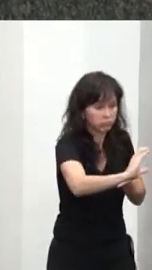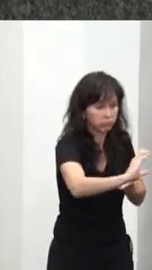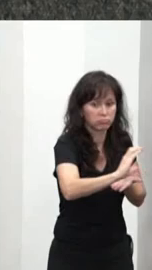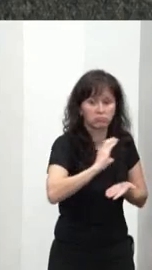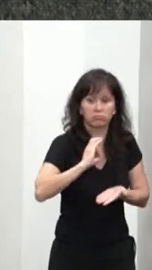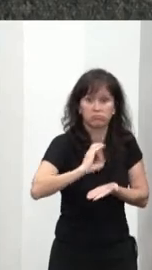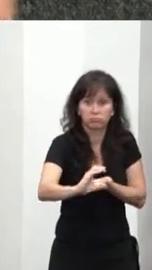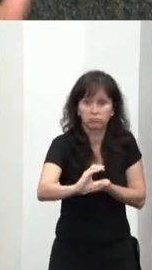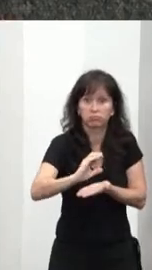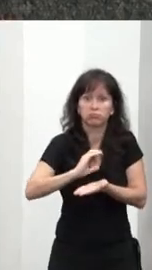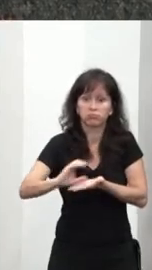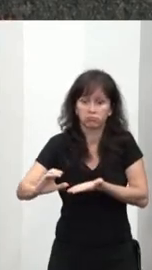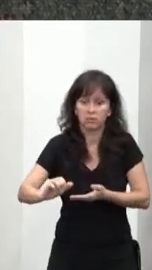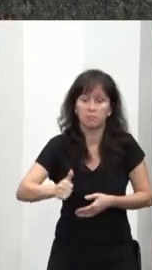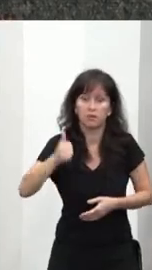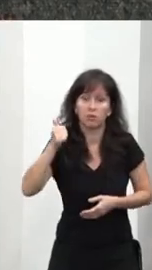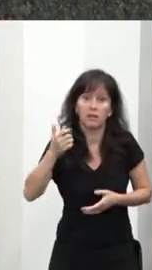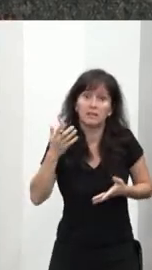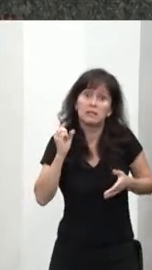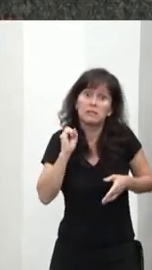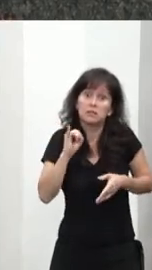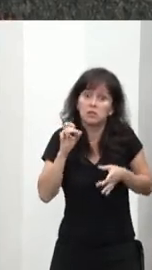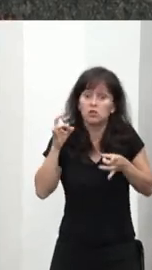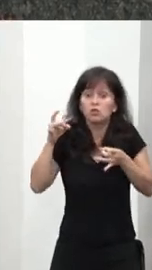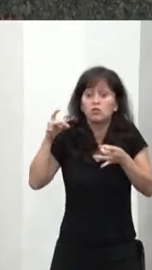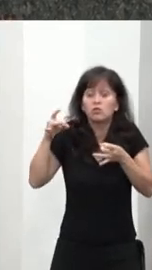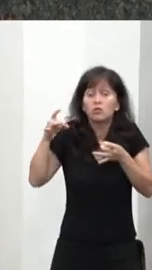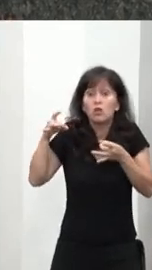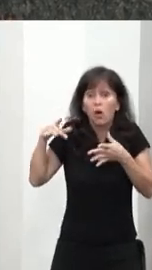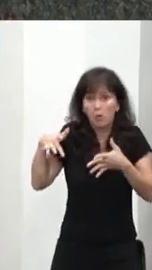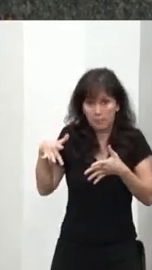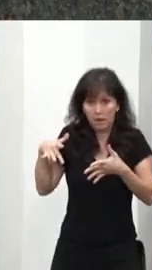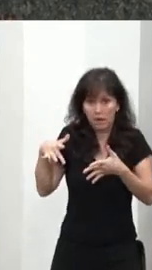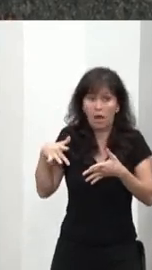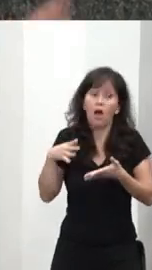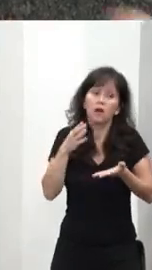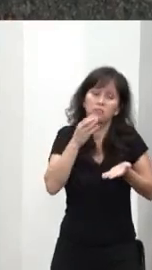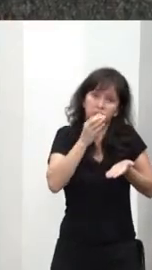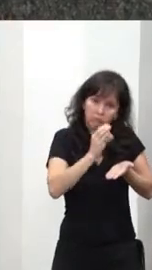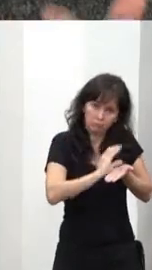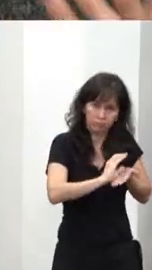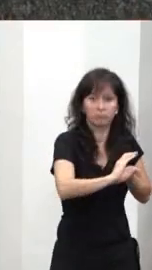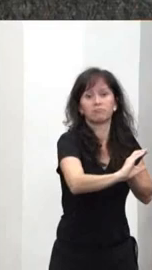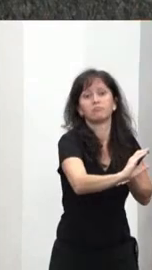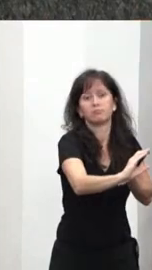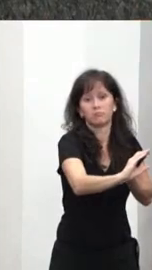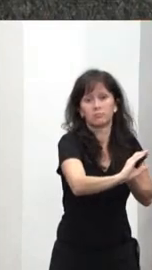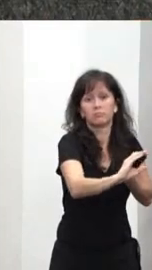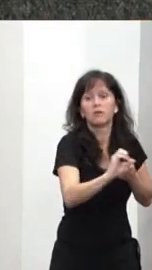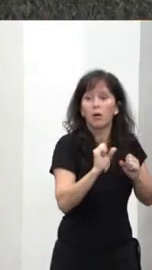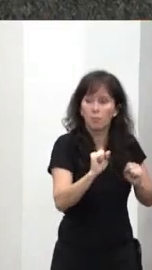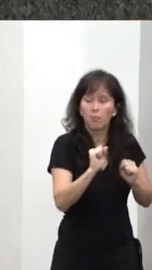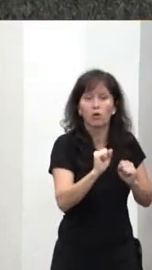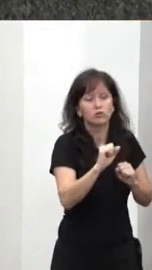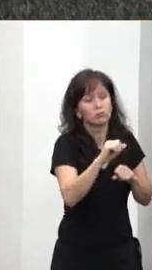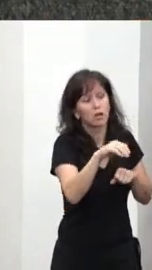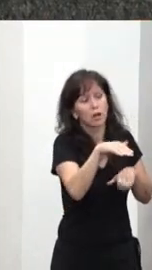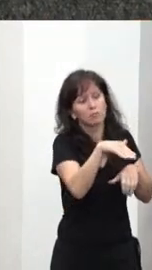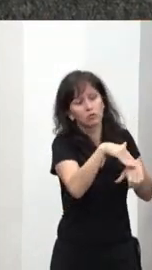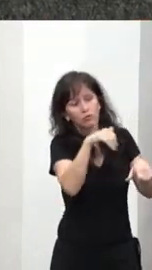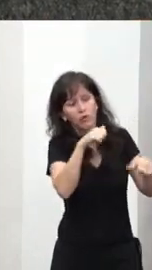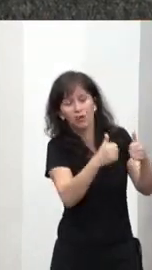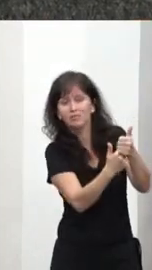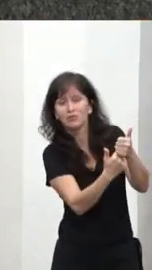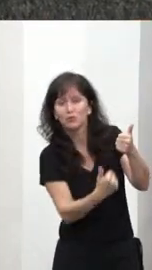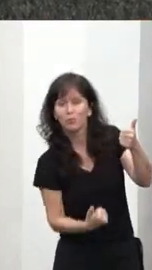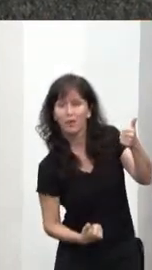no eventual sobra Aí sim iria para para os Estados né E aí naturalmente pode ser para chamar o suplente mesmo um processo mais